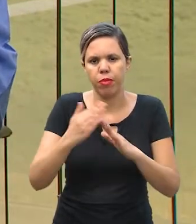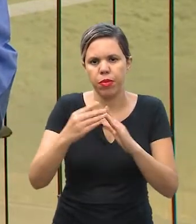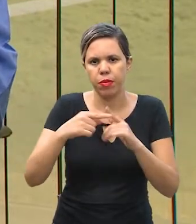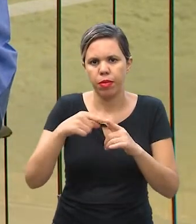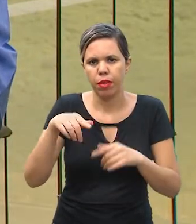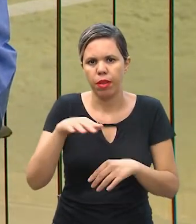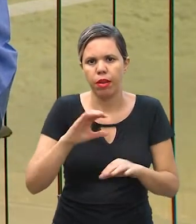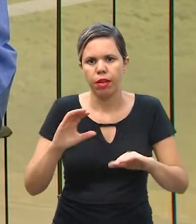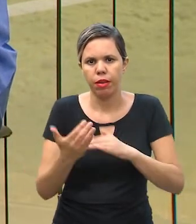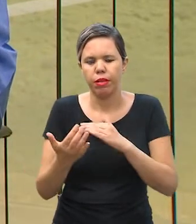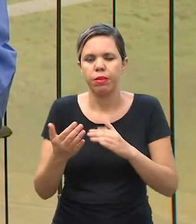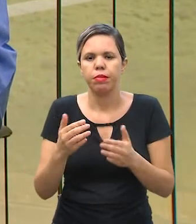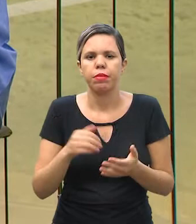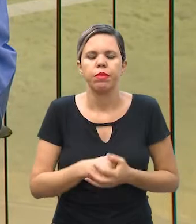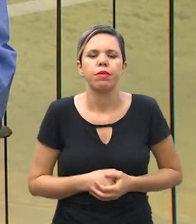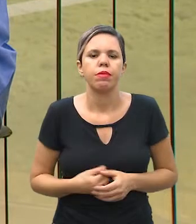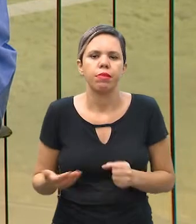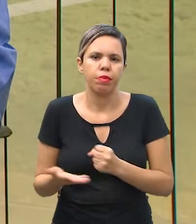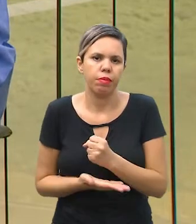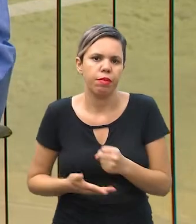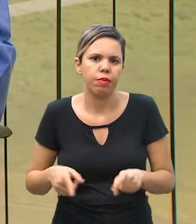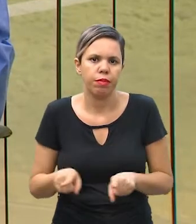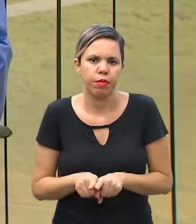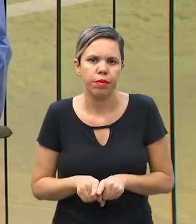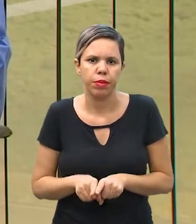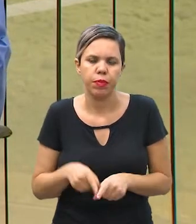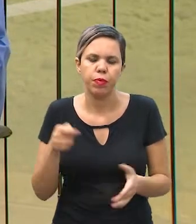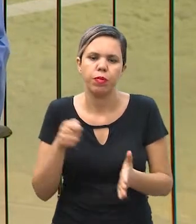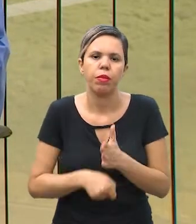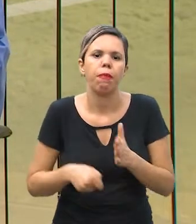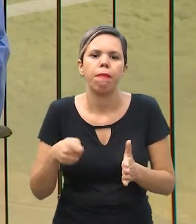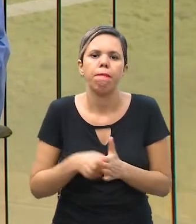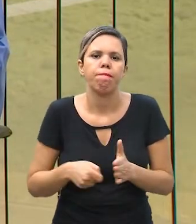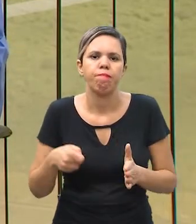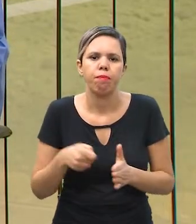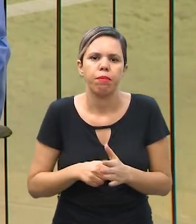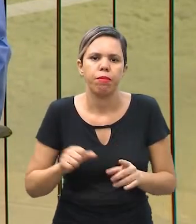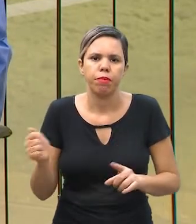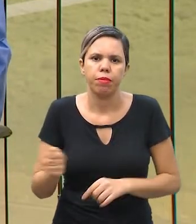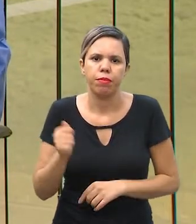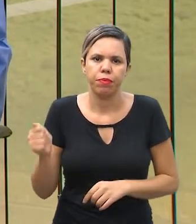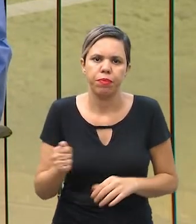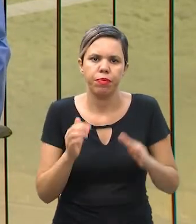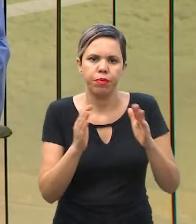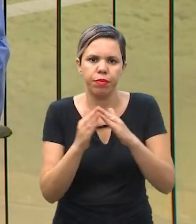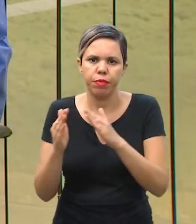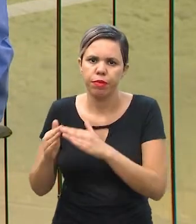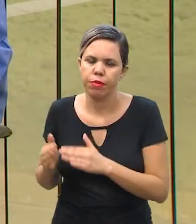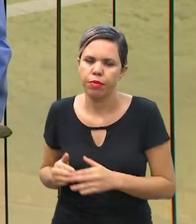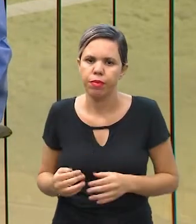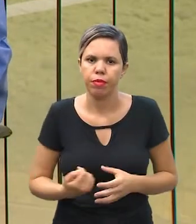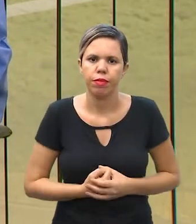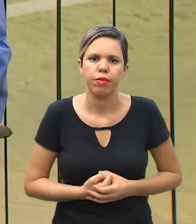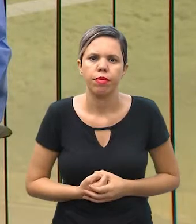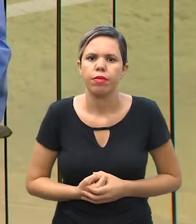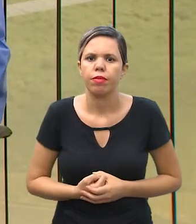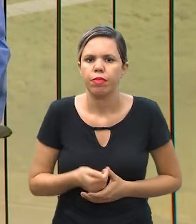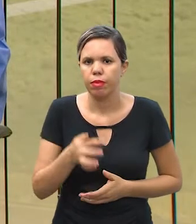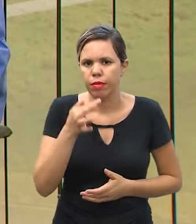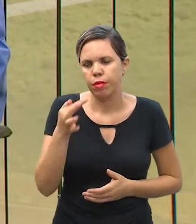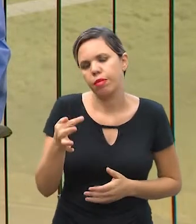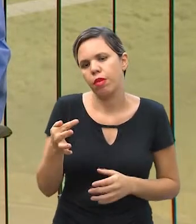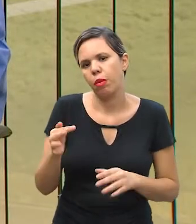da igreja, nas comunidades eclesiais de base e também nas lutas, né, nas associações de moradores. Me lembro no